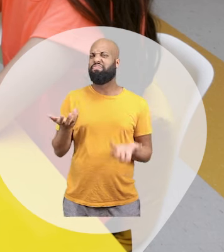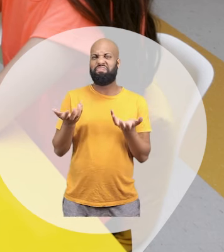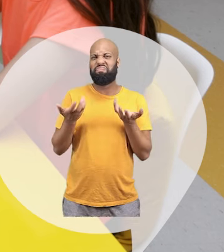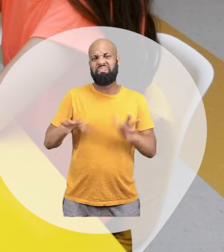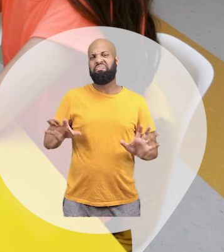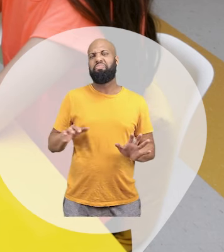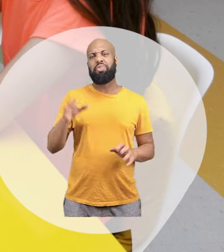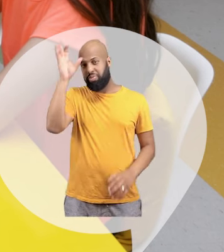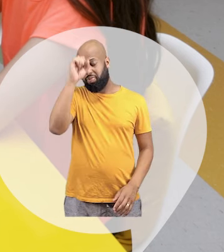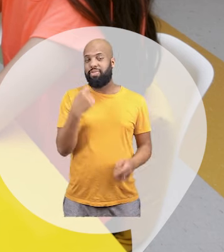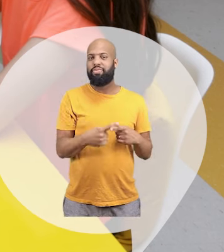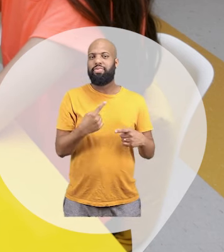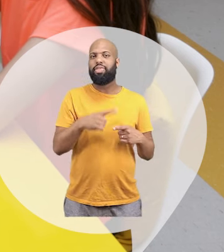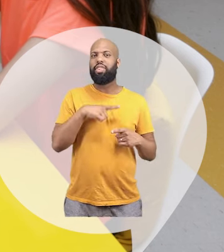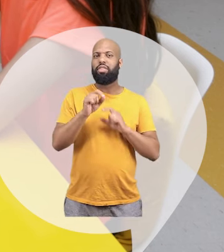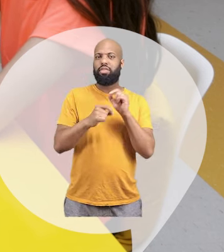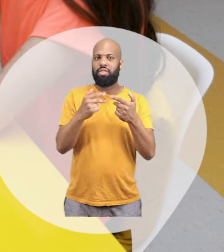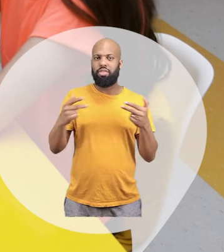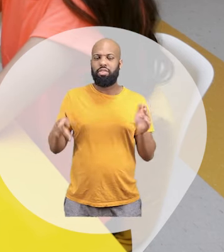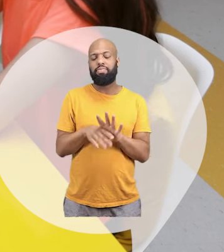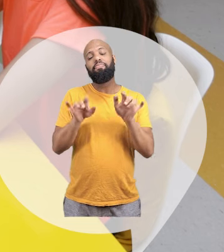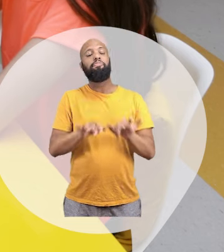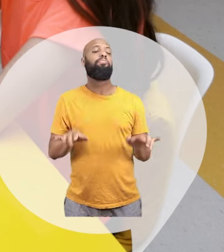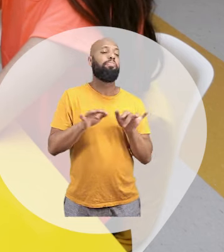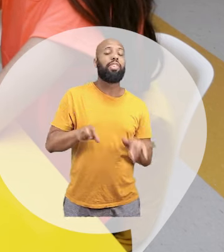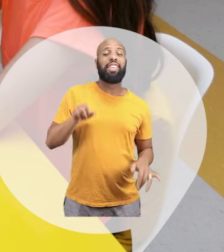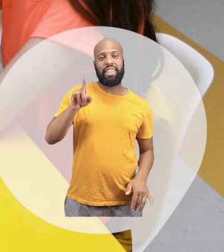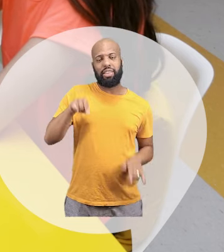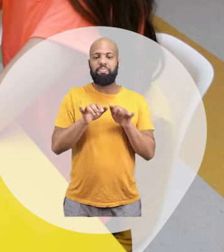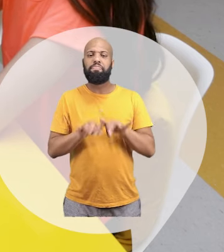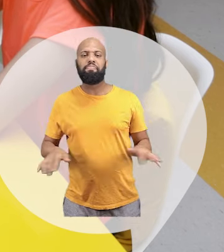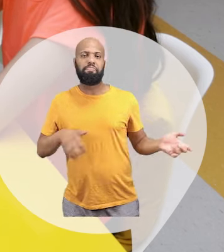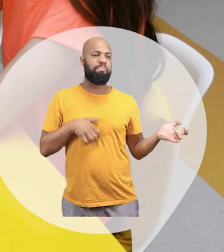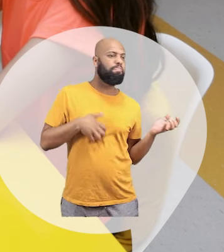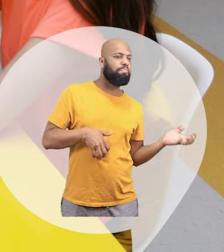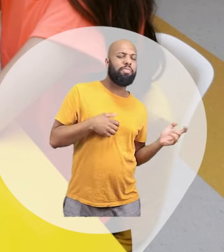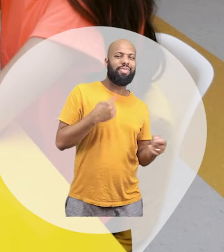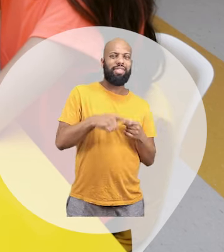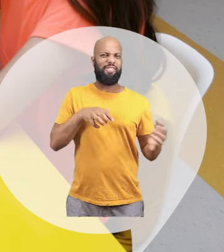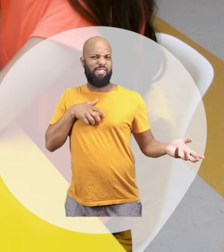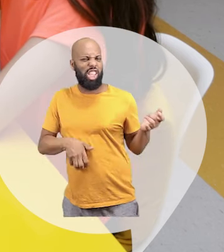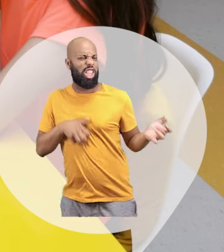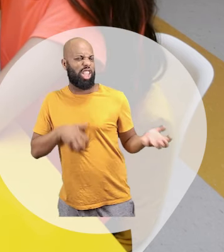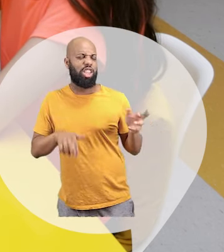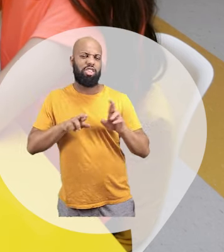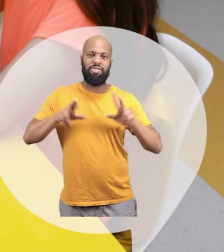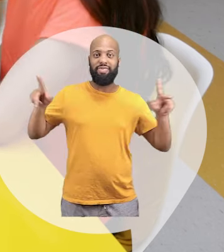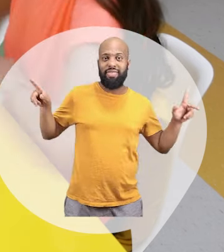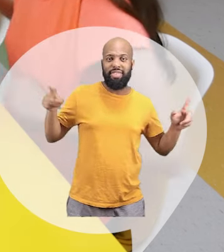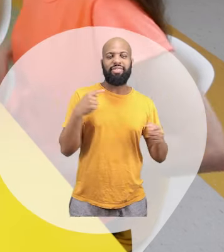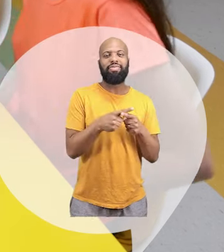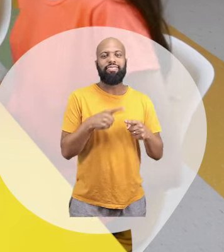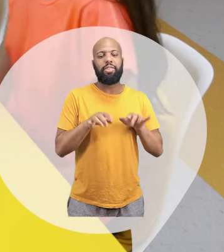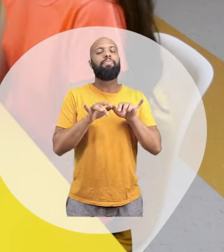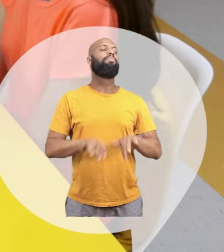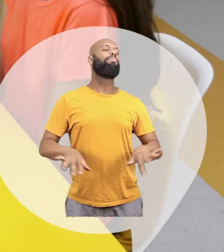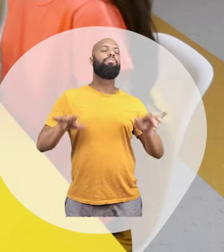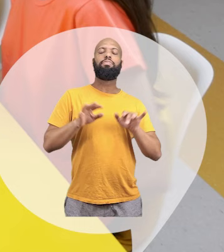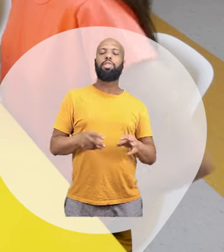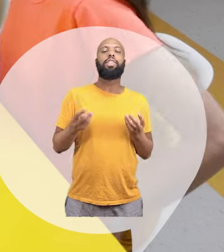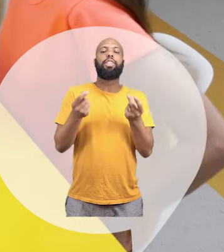aprender porque tem essa vibe de pianista né tipo ah os cara é pianista não toca violão um negócio meio bruto né nossa